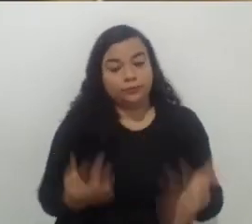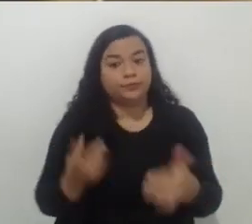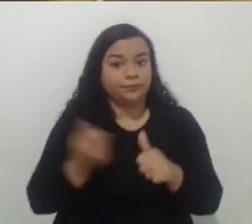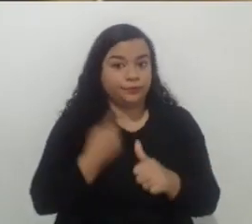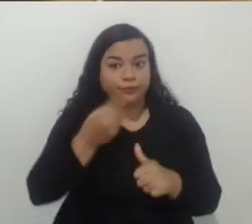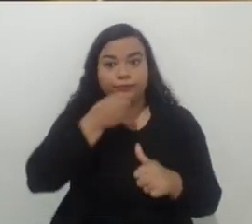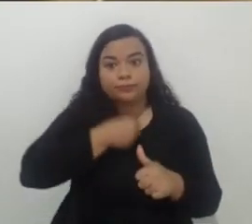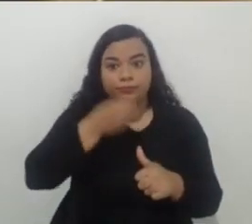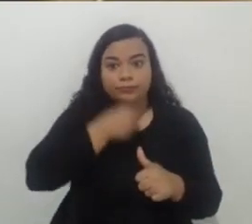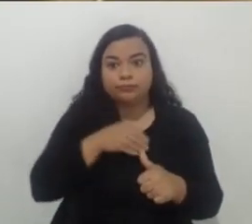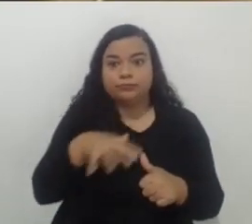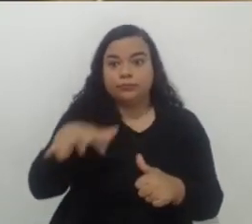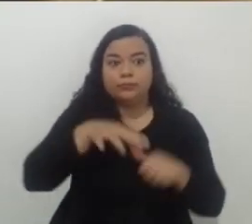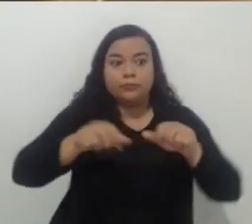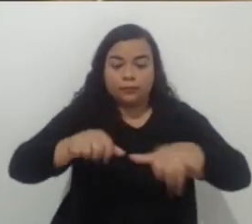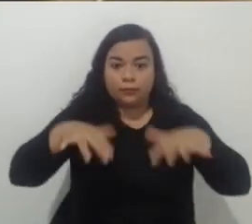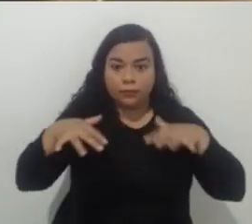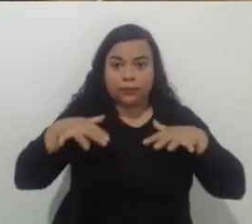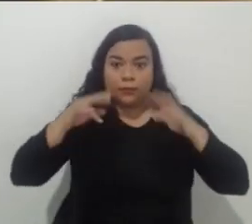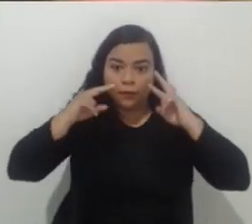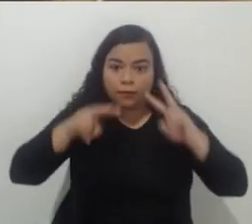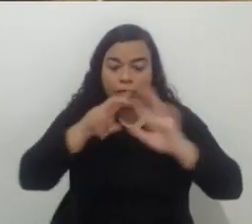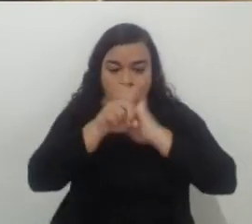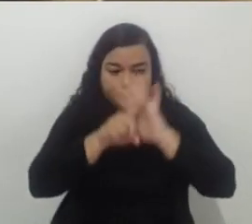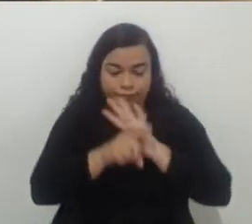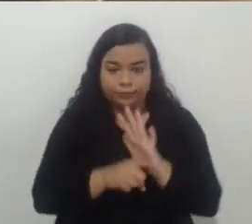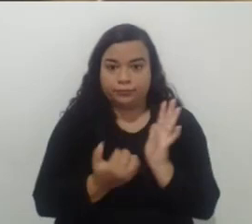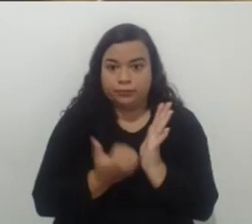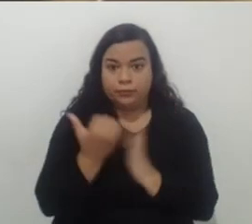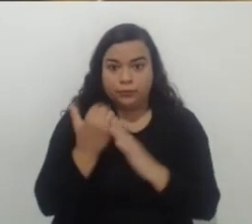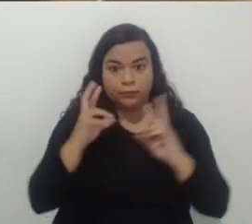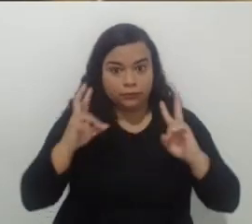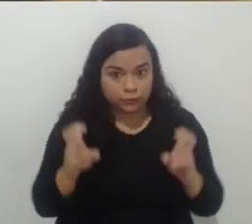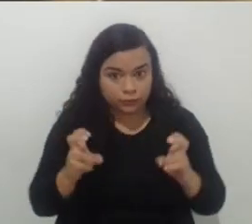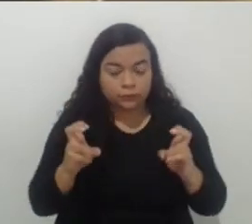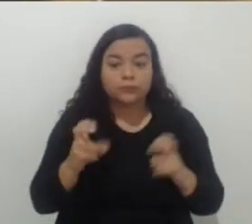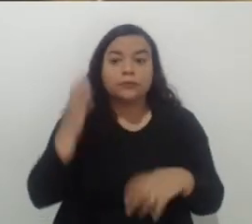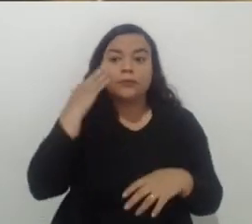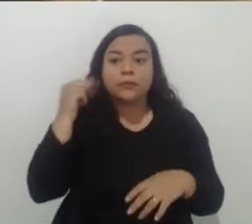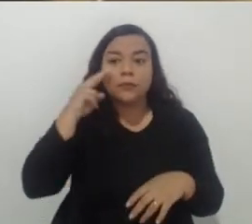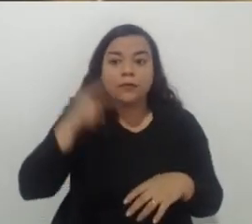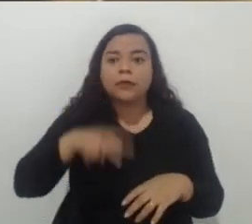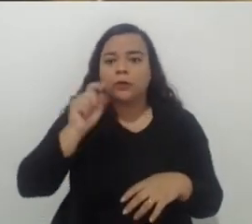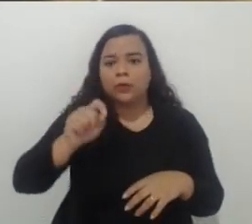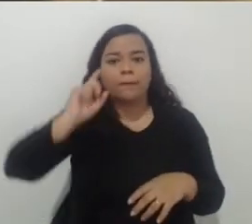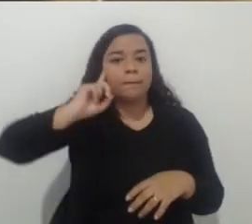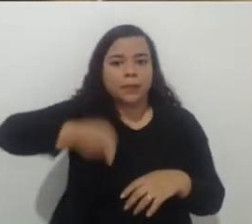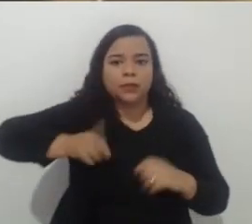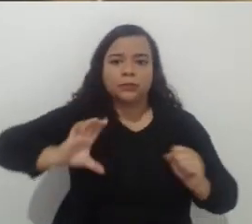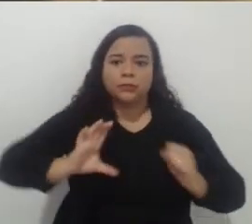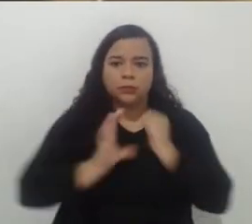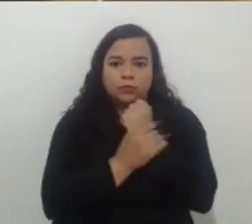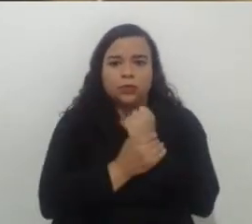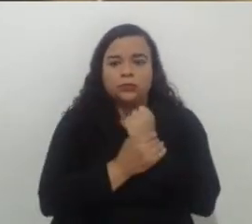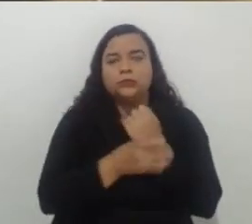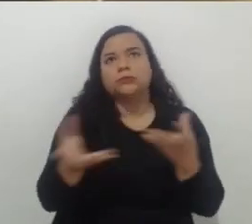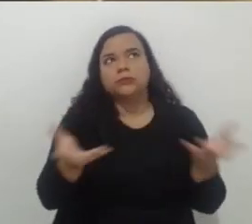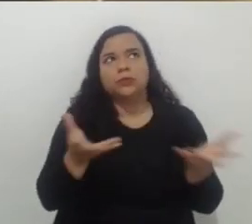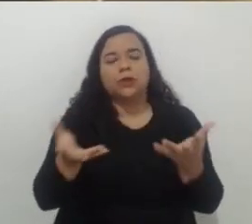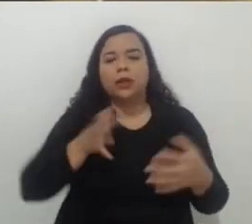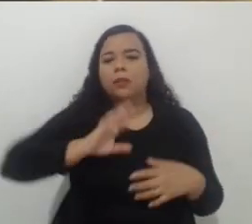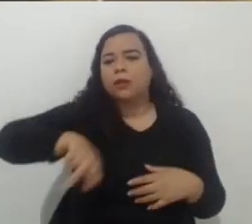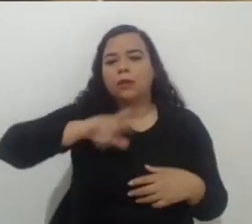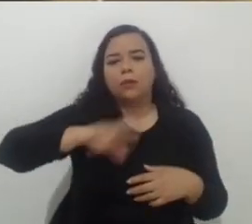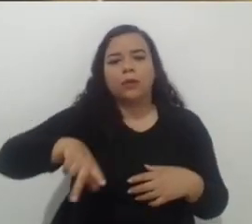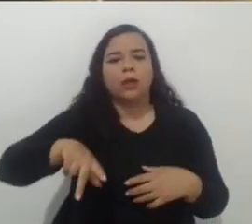órgão plenário teve de se debruçar sobre o caso, se entendeu que o mandado de segurança ele não seria um instrumento